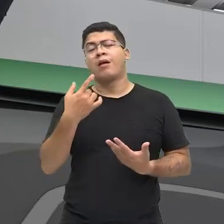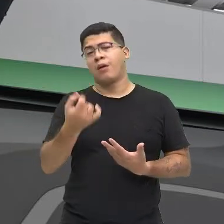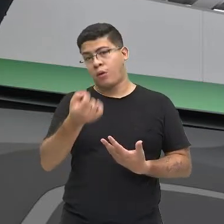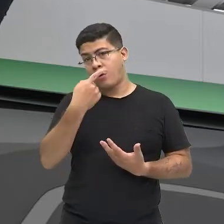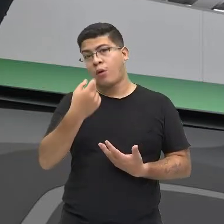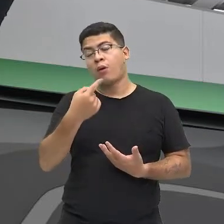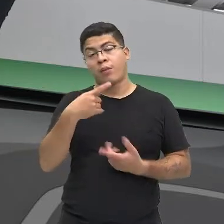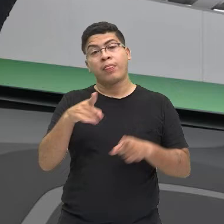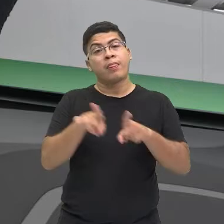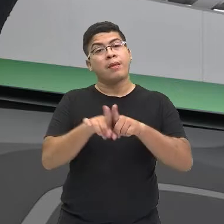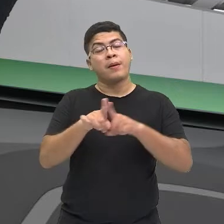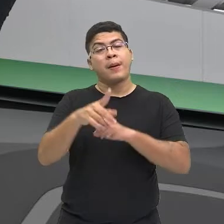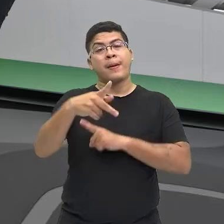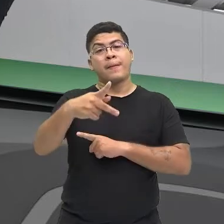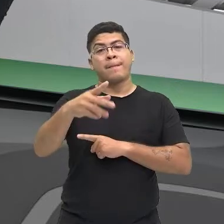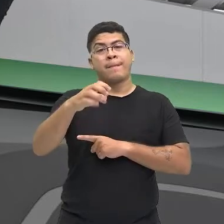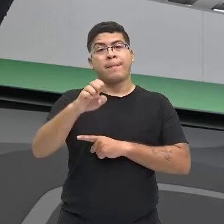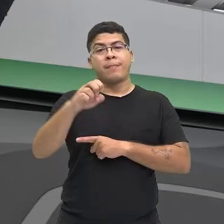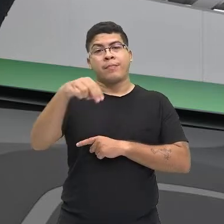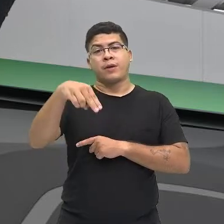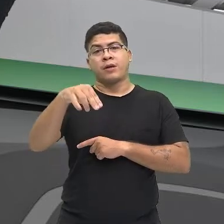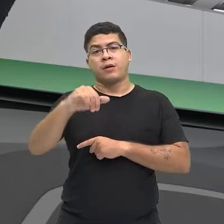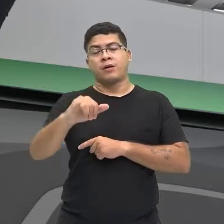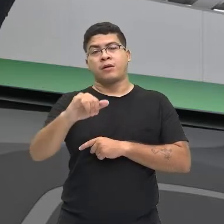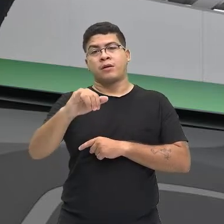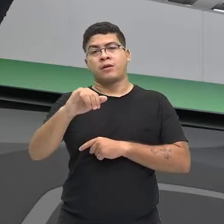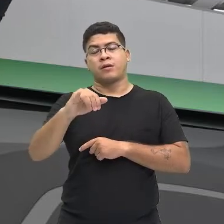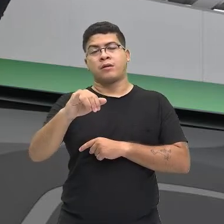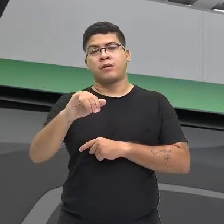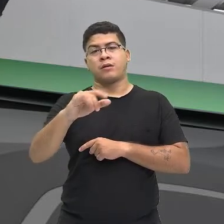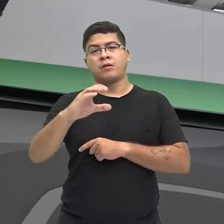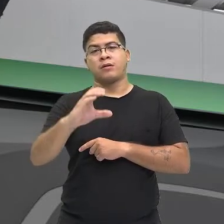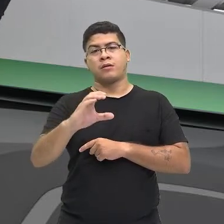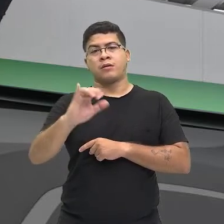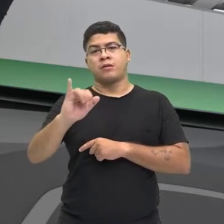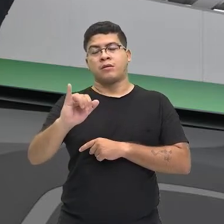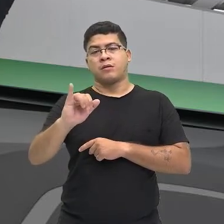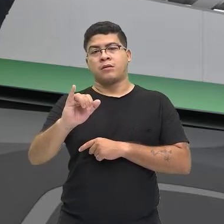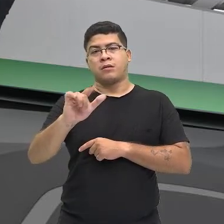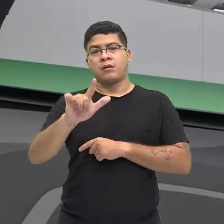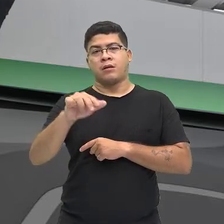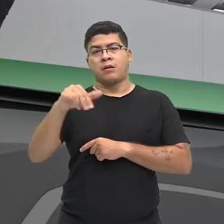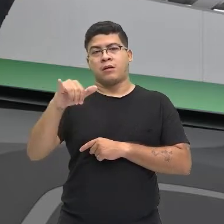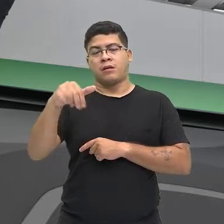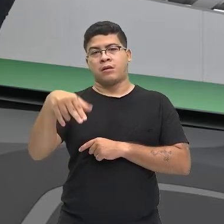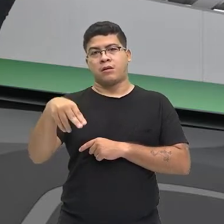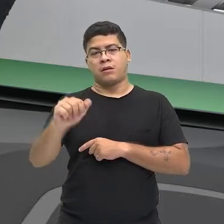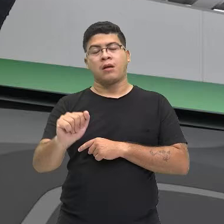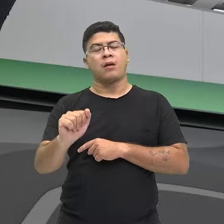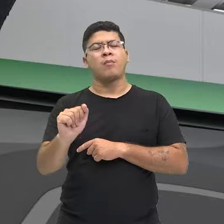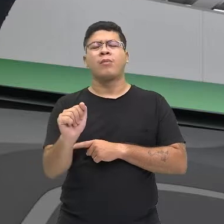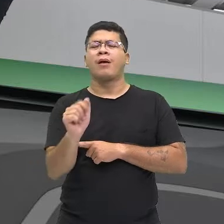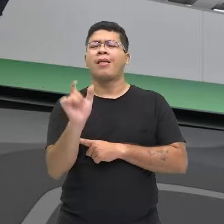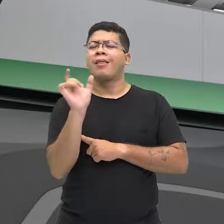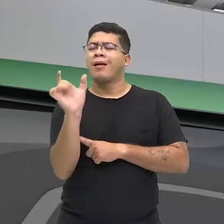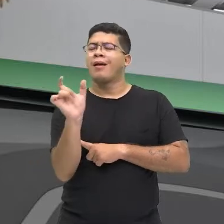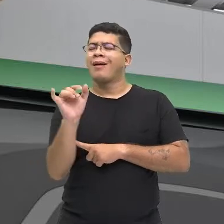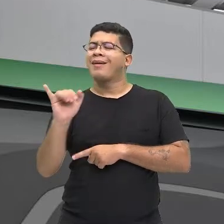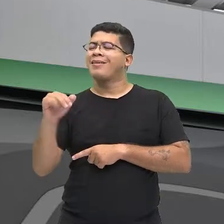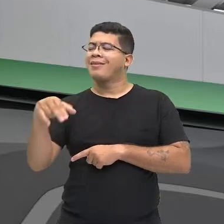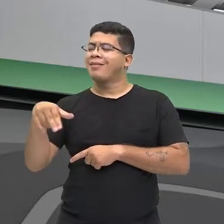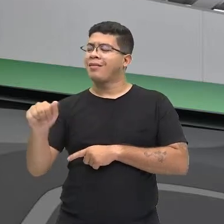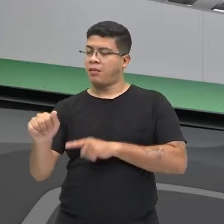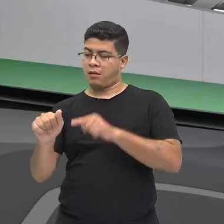a penicilina. Geralmente, quando a gente ouve falar em ina, geralmente são as aminas. Além disso, a